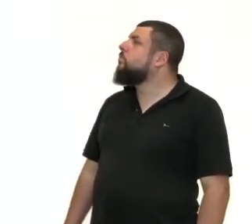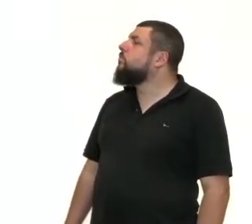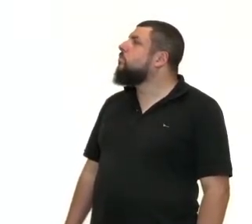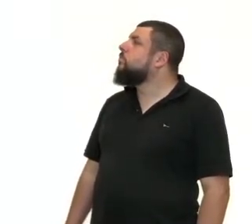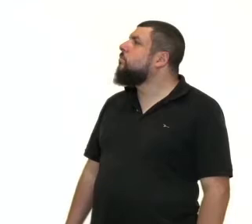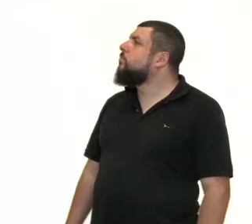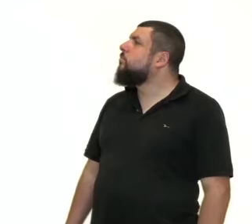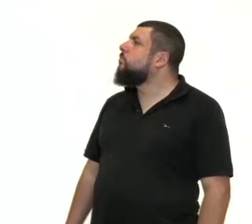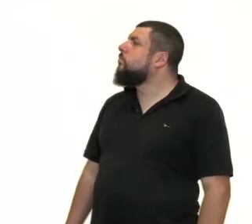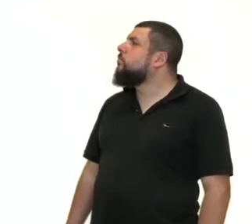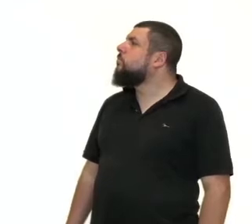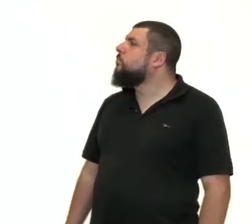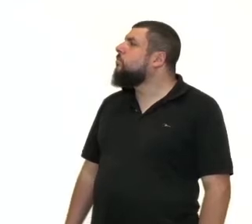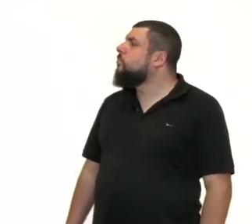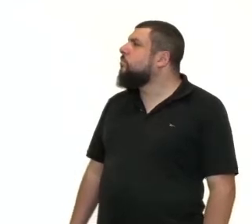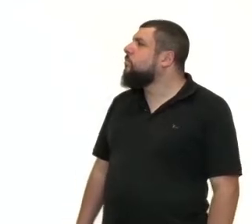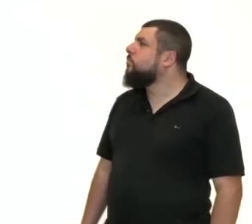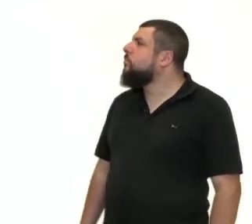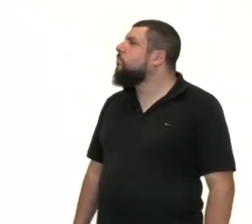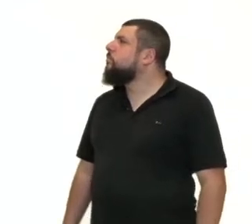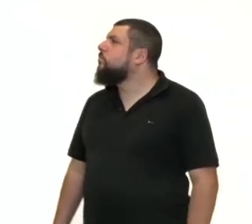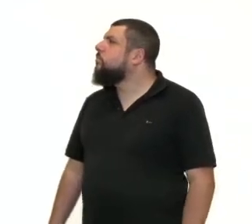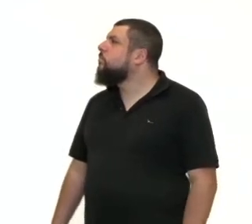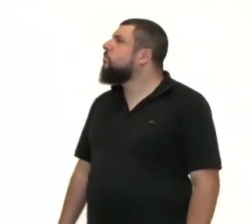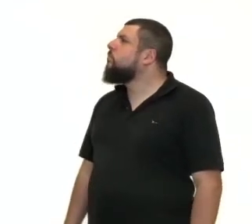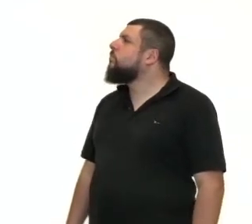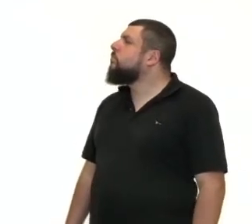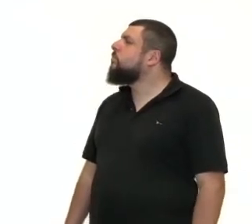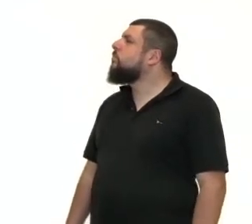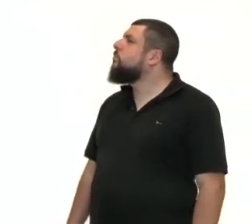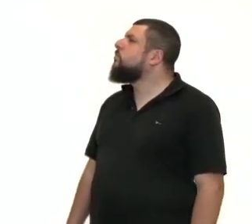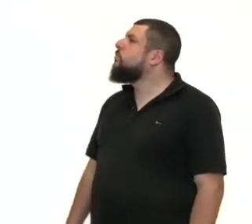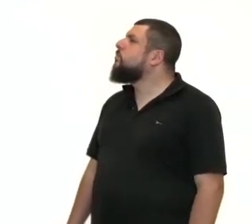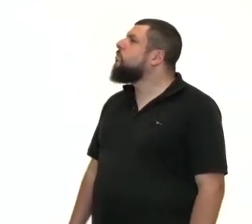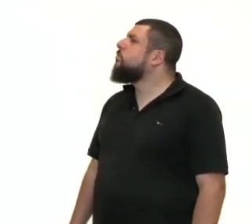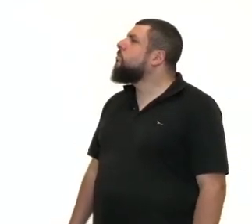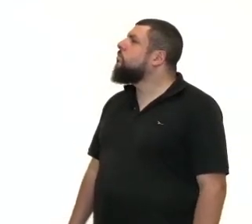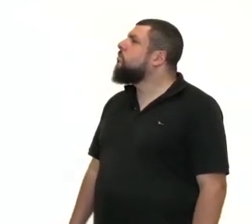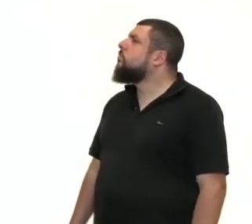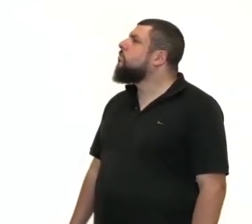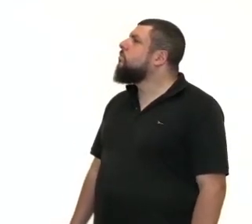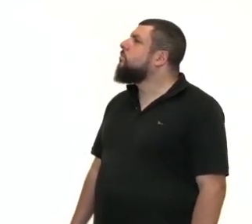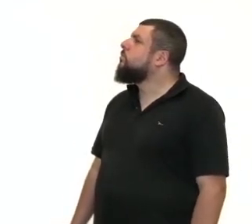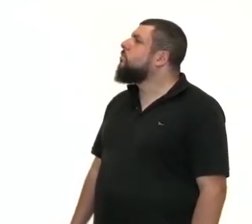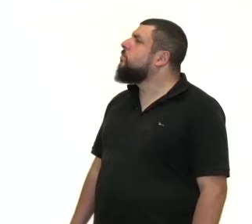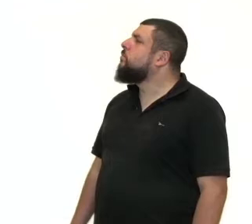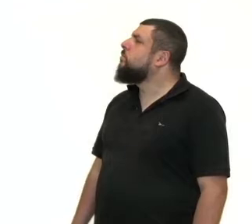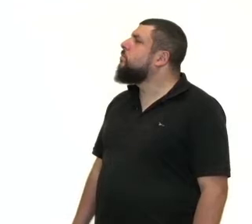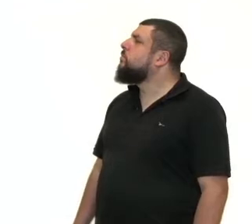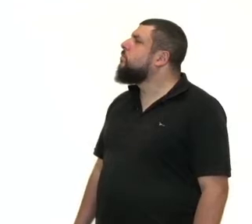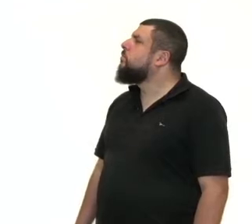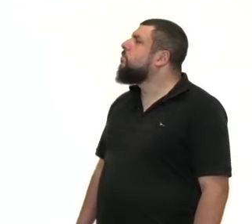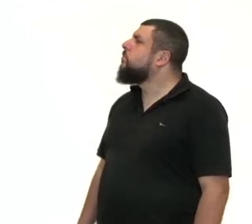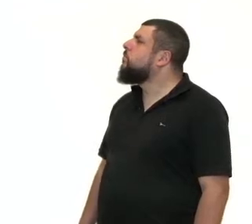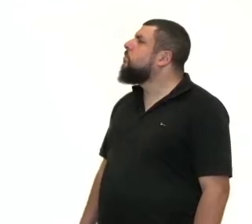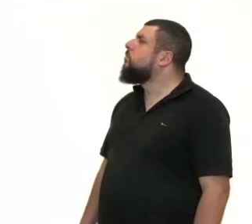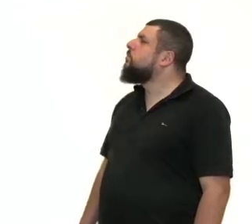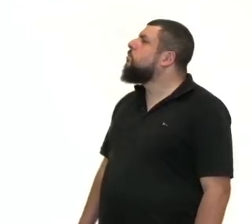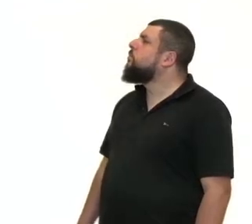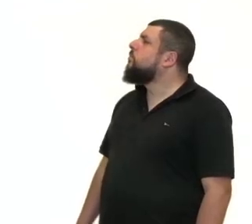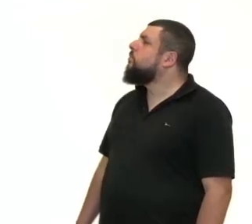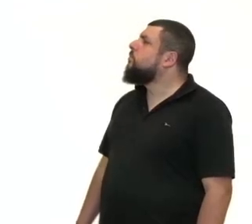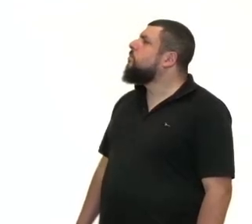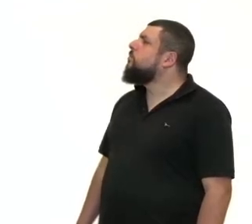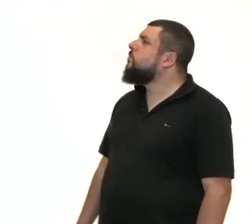mensagens comerciais, que são as propagandas, em lugar de expressar desejos genuinamente milhares